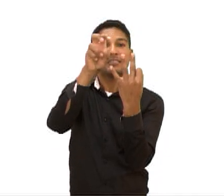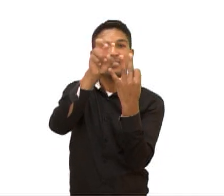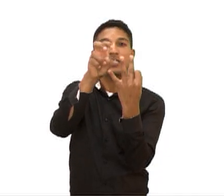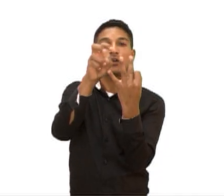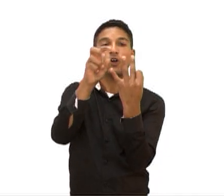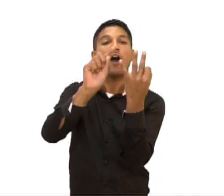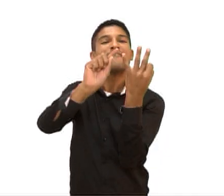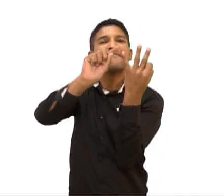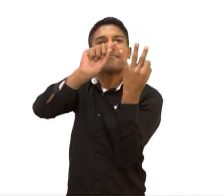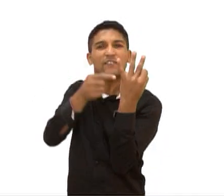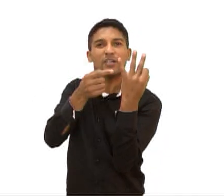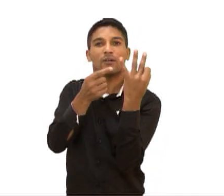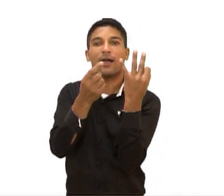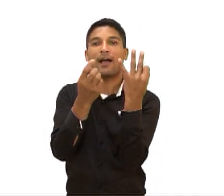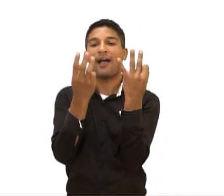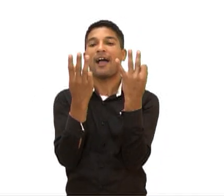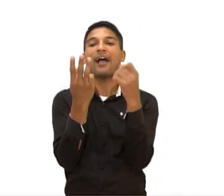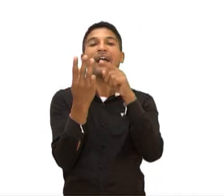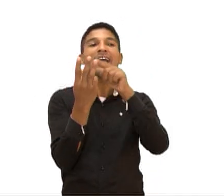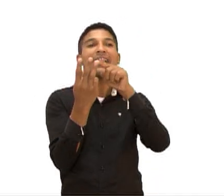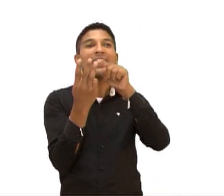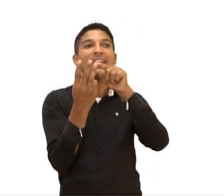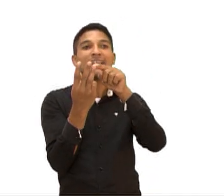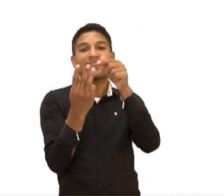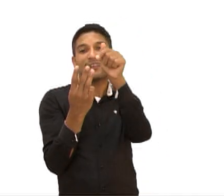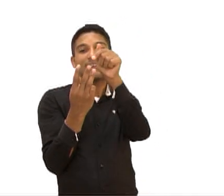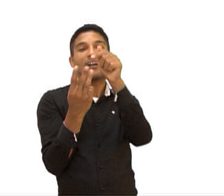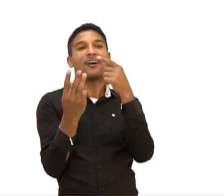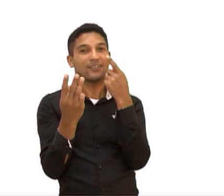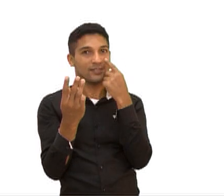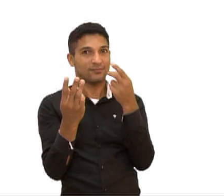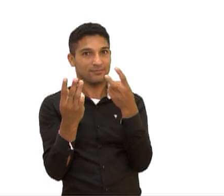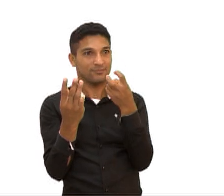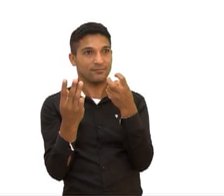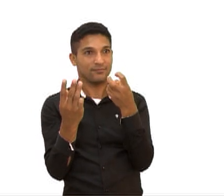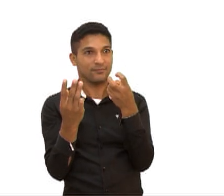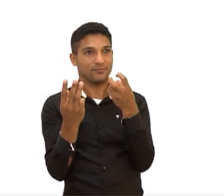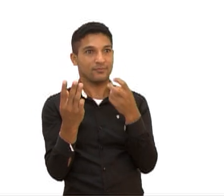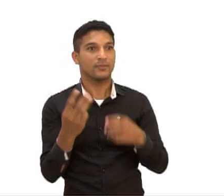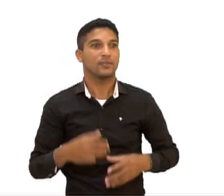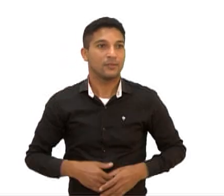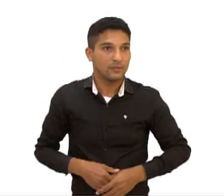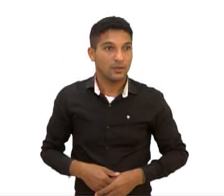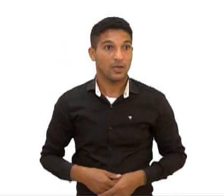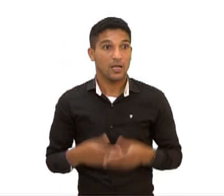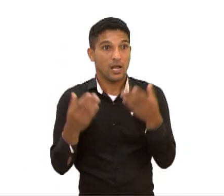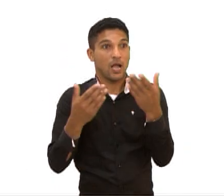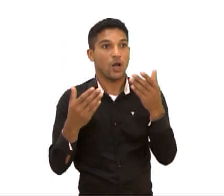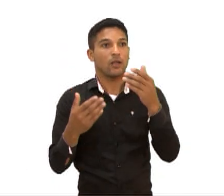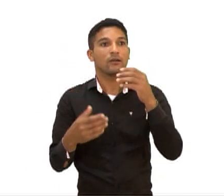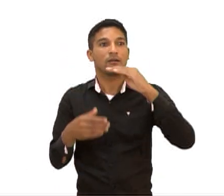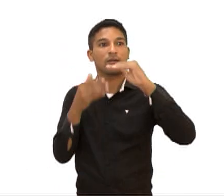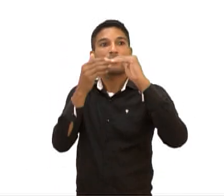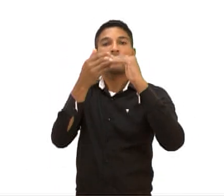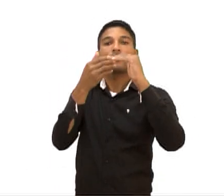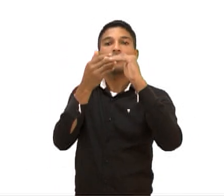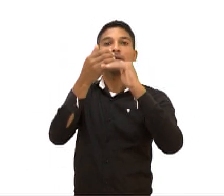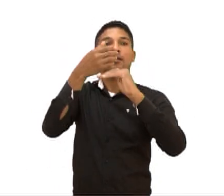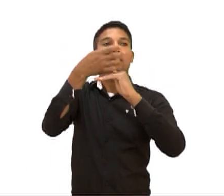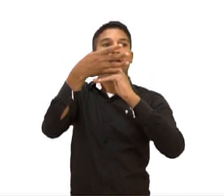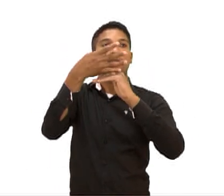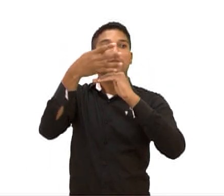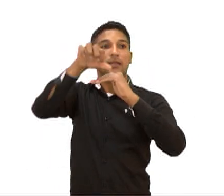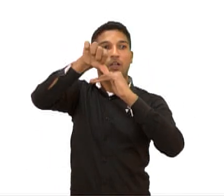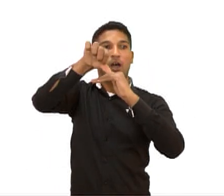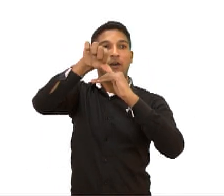o quê? 49, aqui centésimos, né? Eu vou caminhar a minha vírgula que está lá depois do 9, uma casa,